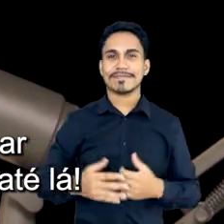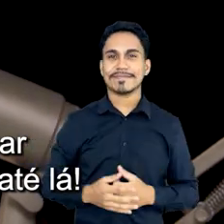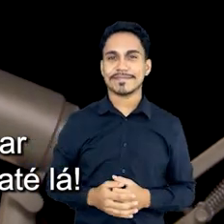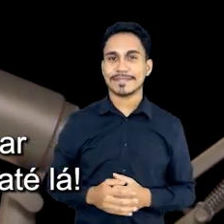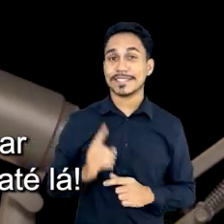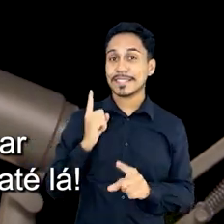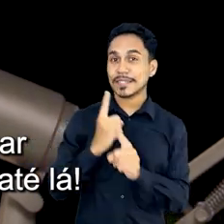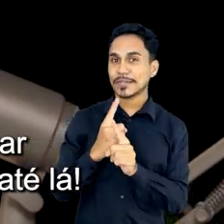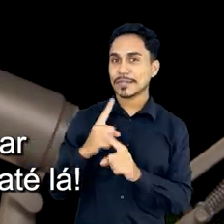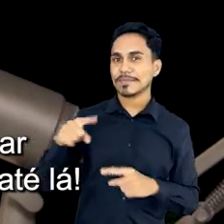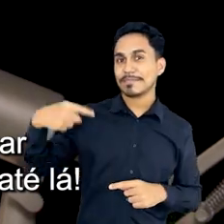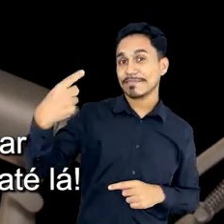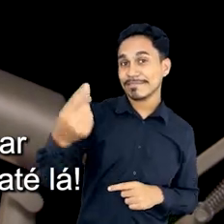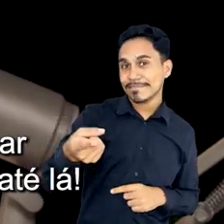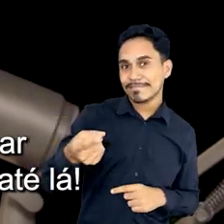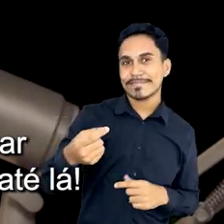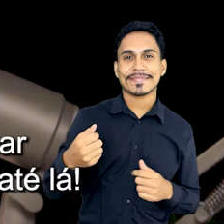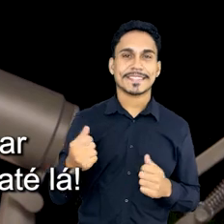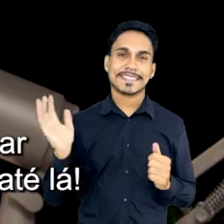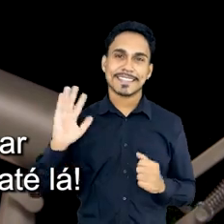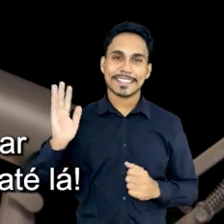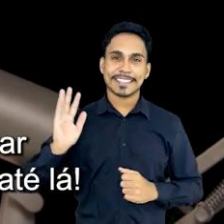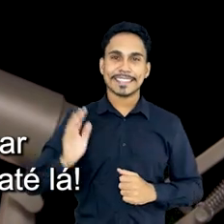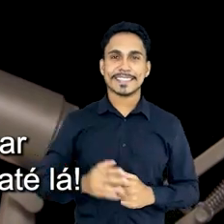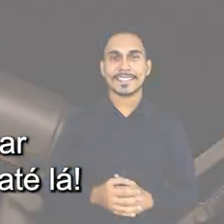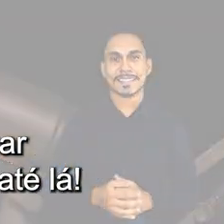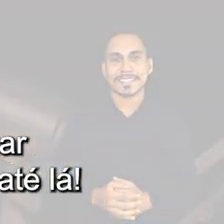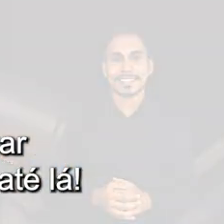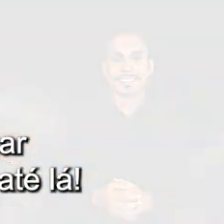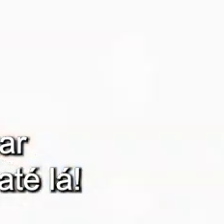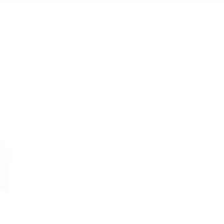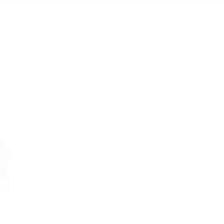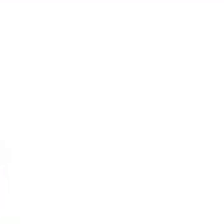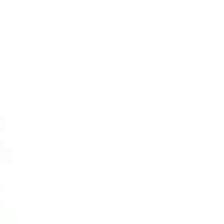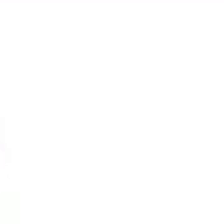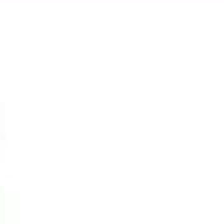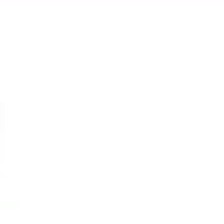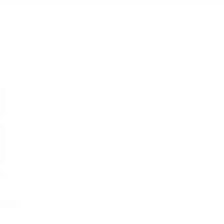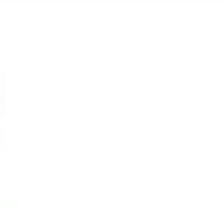sobre a gente se encontra no próximo episódio e até lá